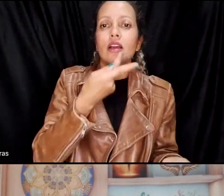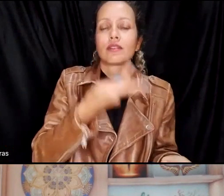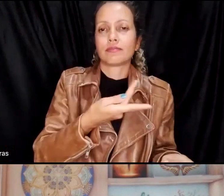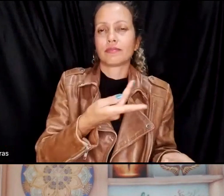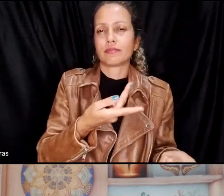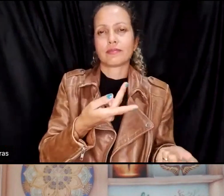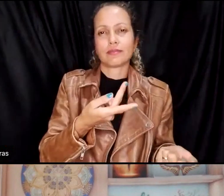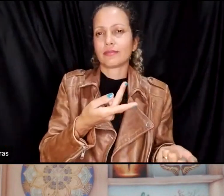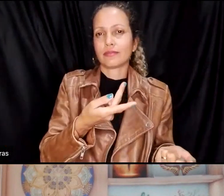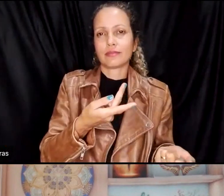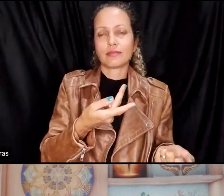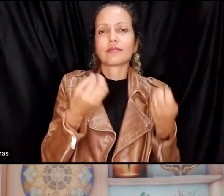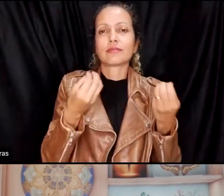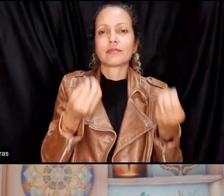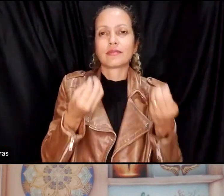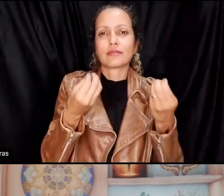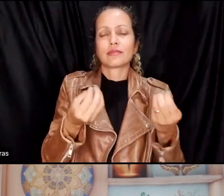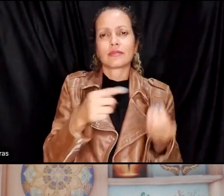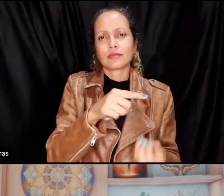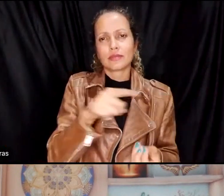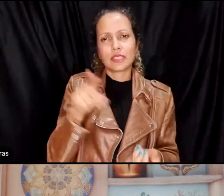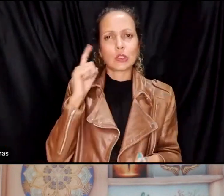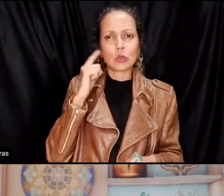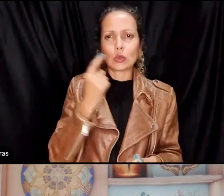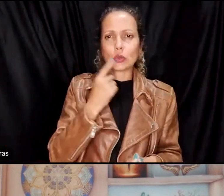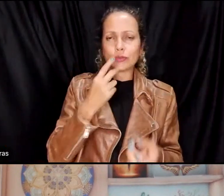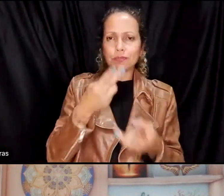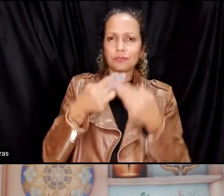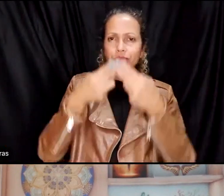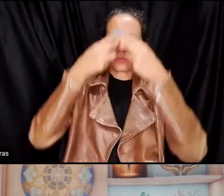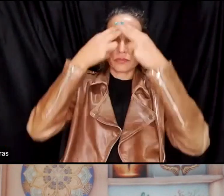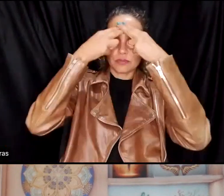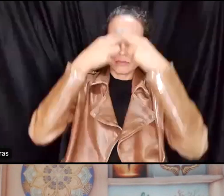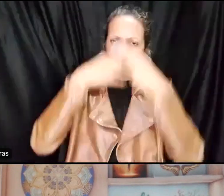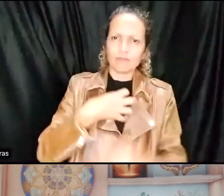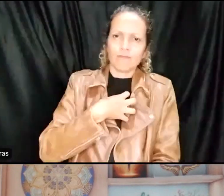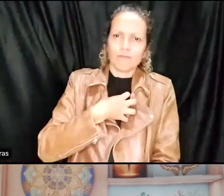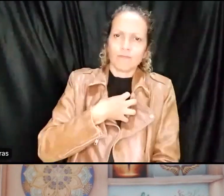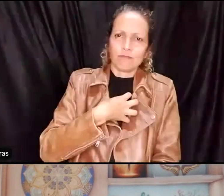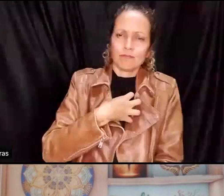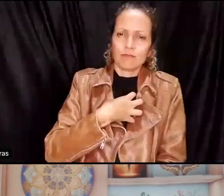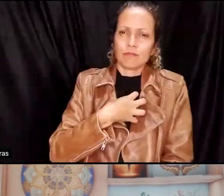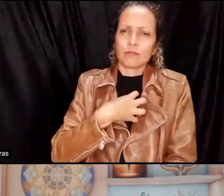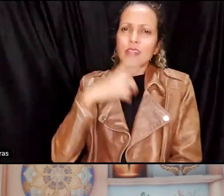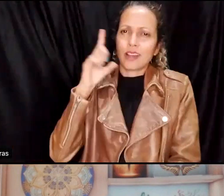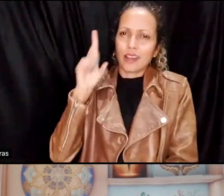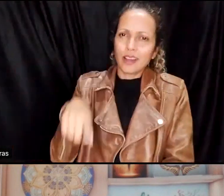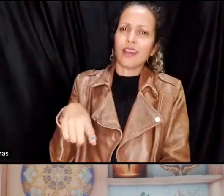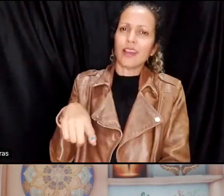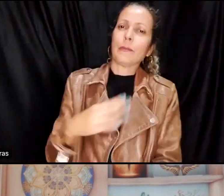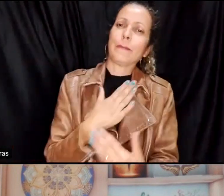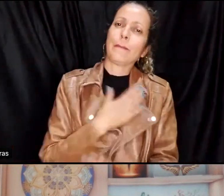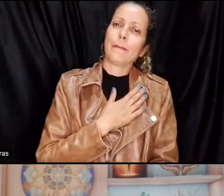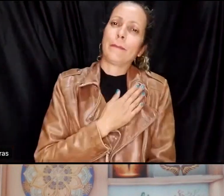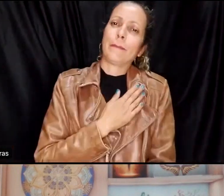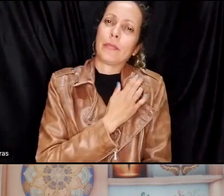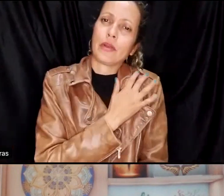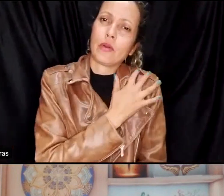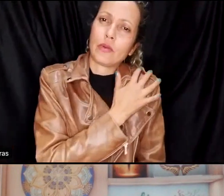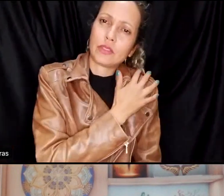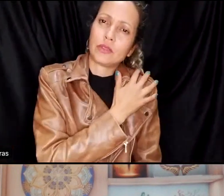Então, assim, eles acabavam falando, assim, sentindo um preconceito muito grande, que chamam até de